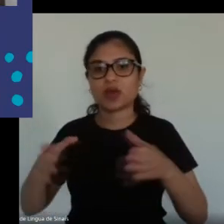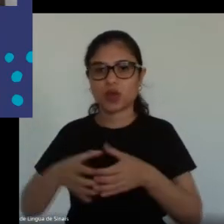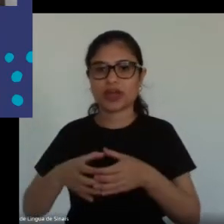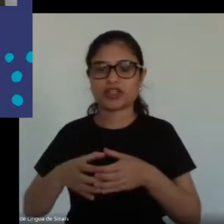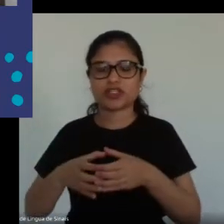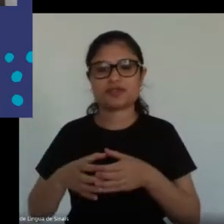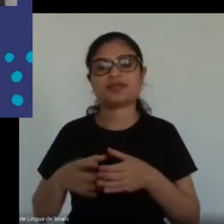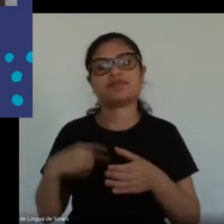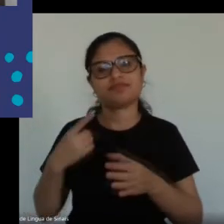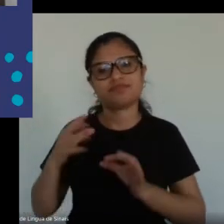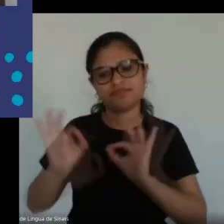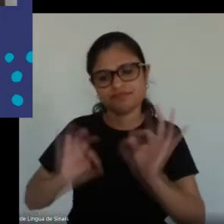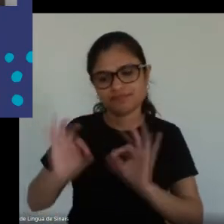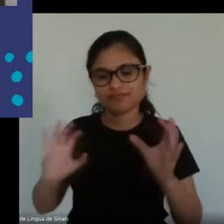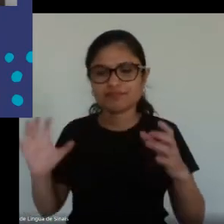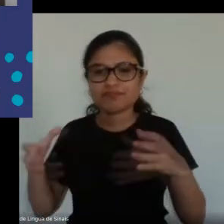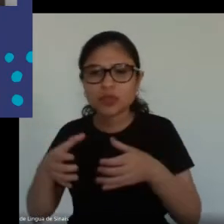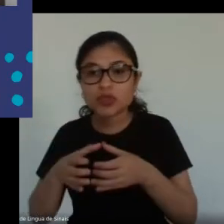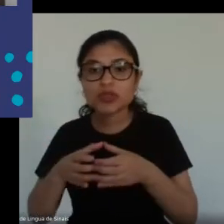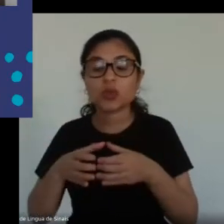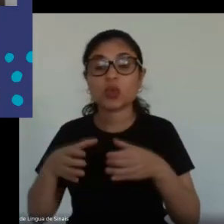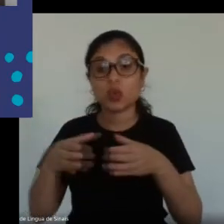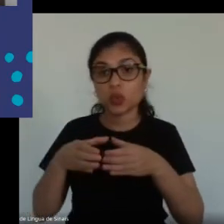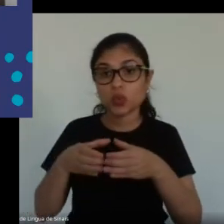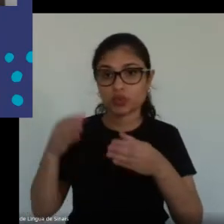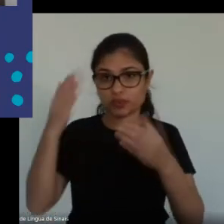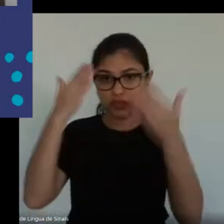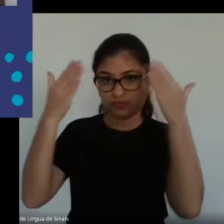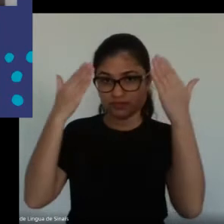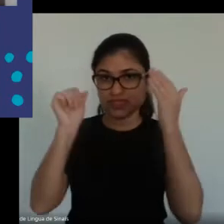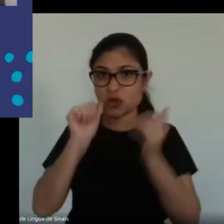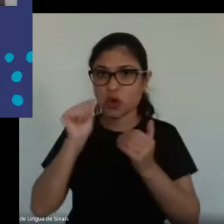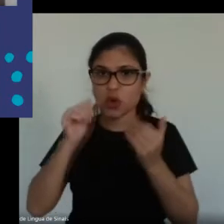nos organizamos coletivamente, um grupo de psicólogas